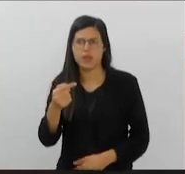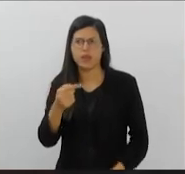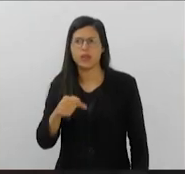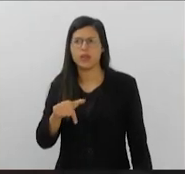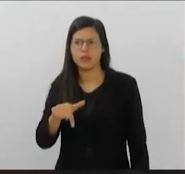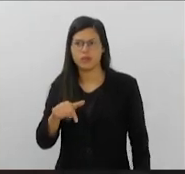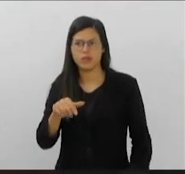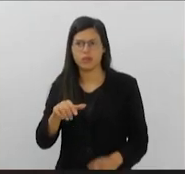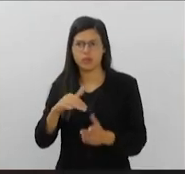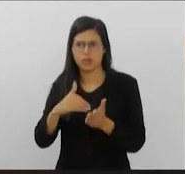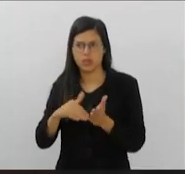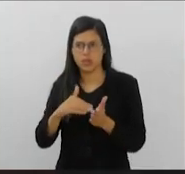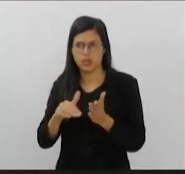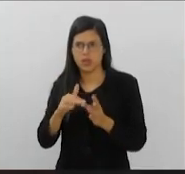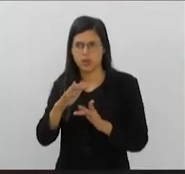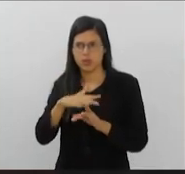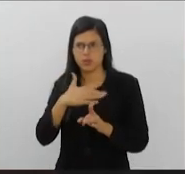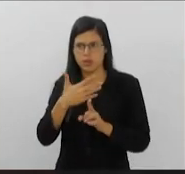município de Magé.